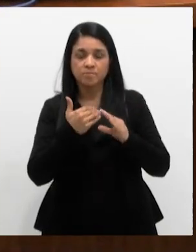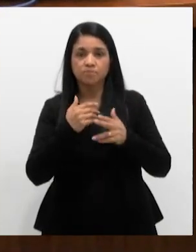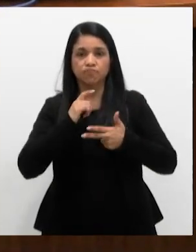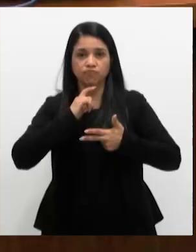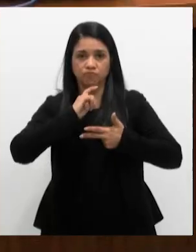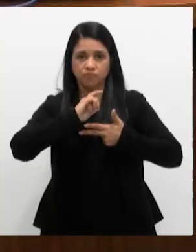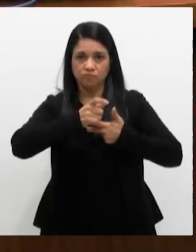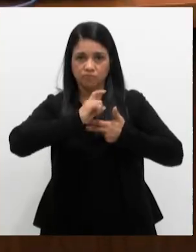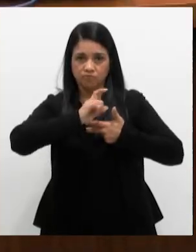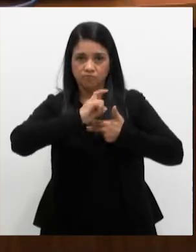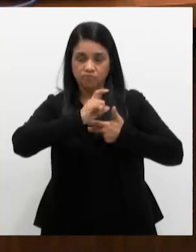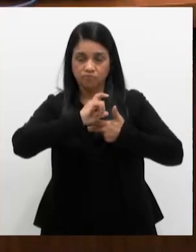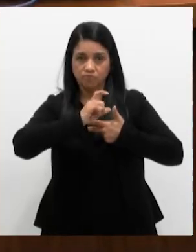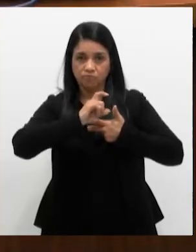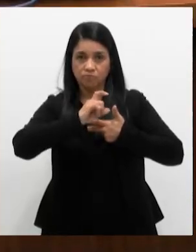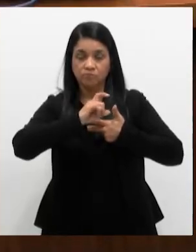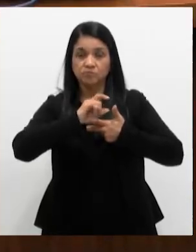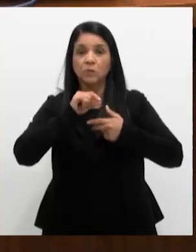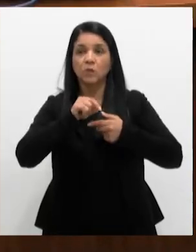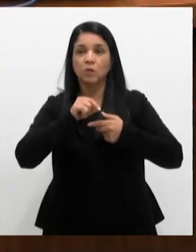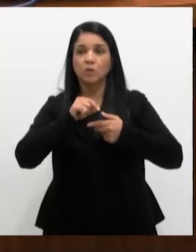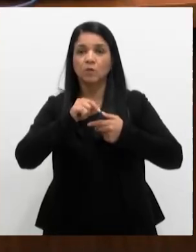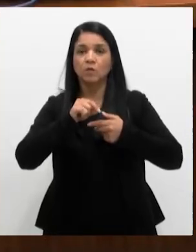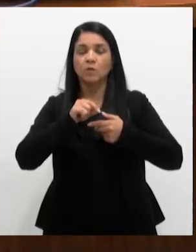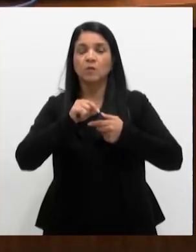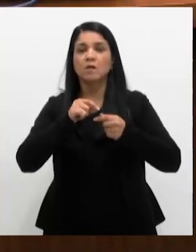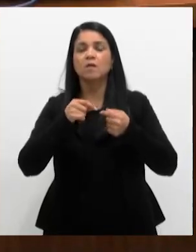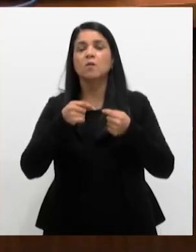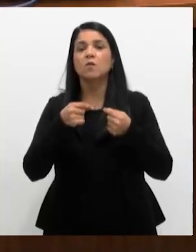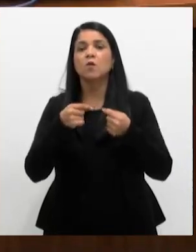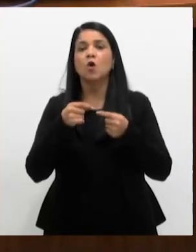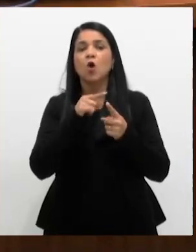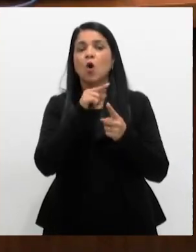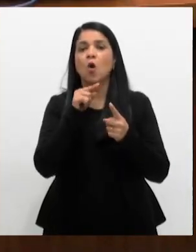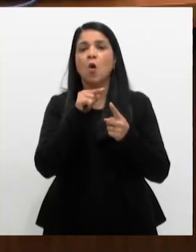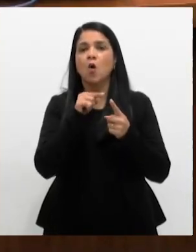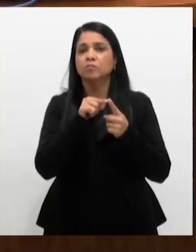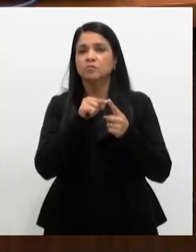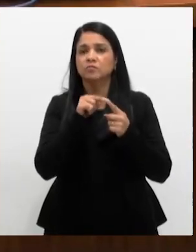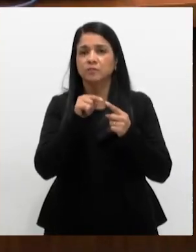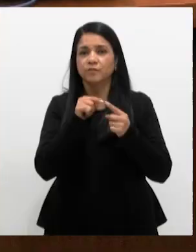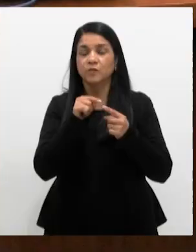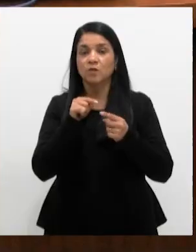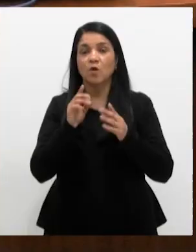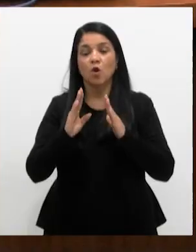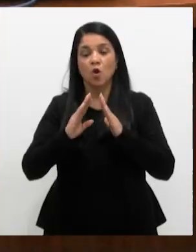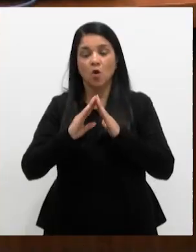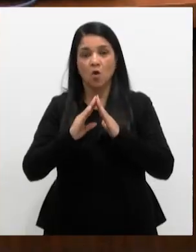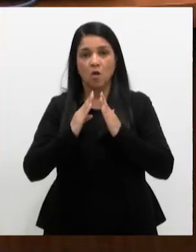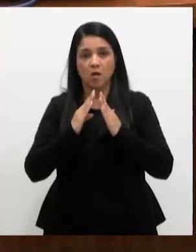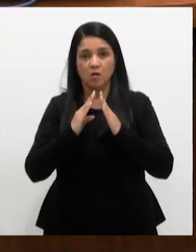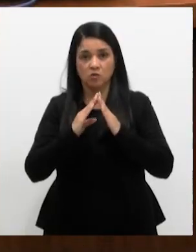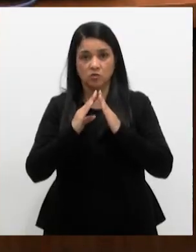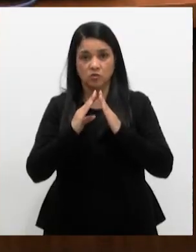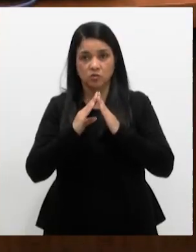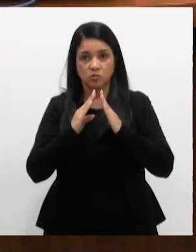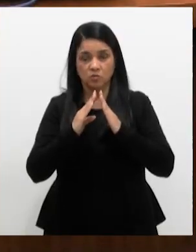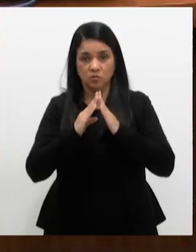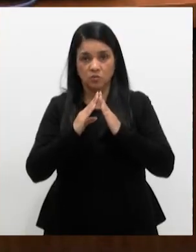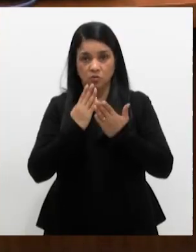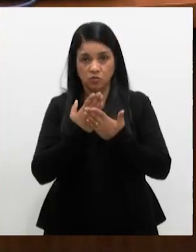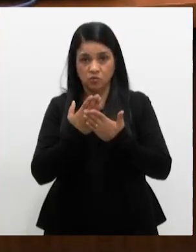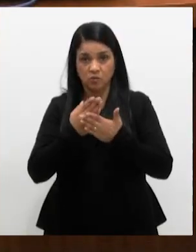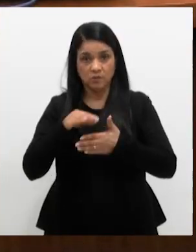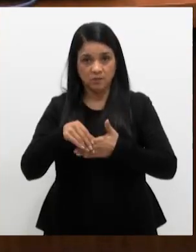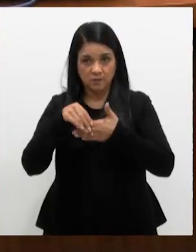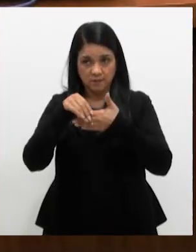Executivo, justamente para ser objeto de um colégio de líderes. Então, Vossa